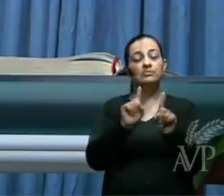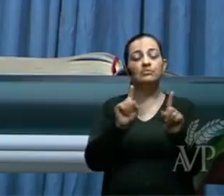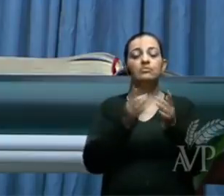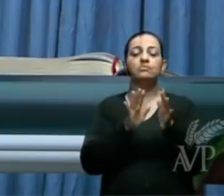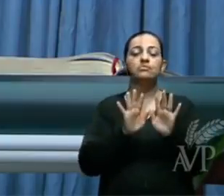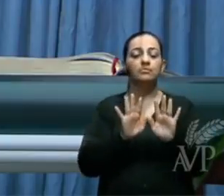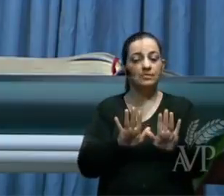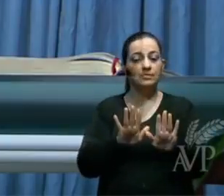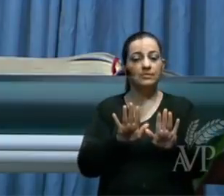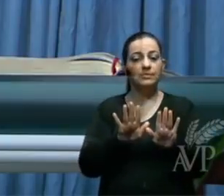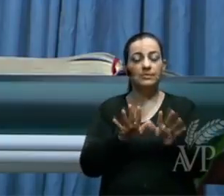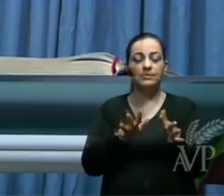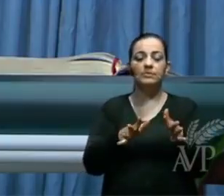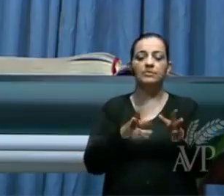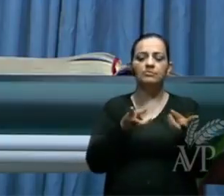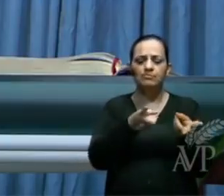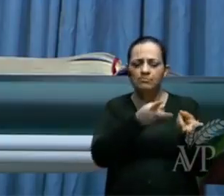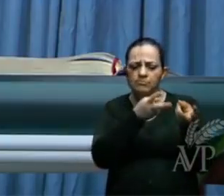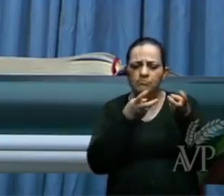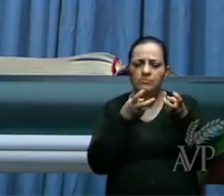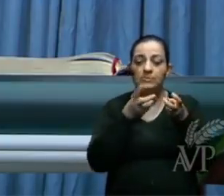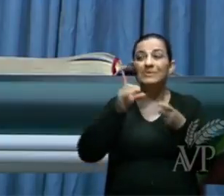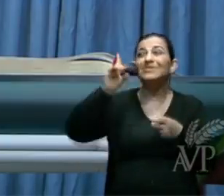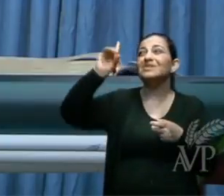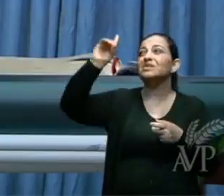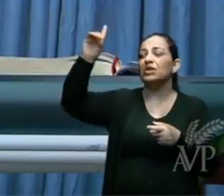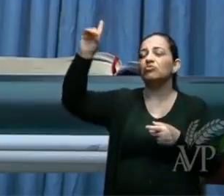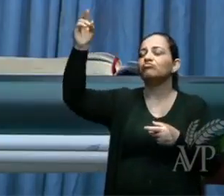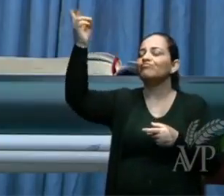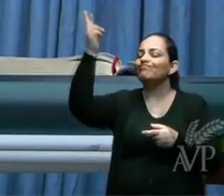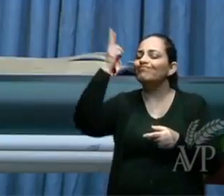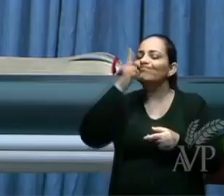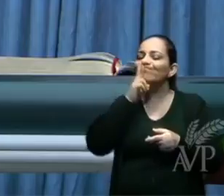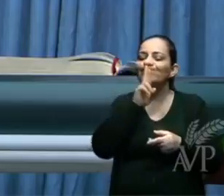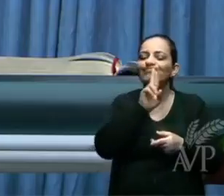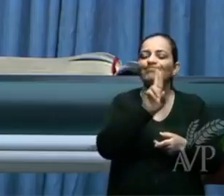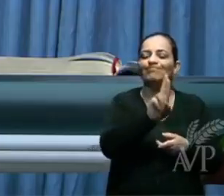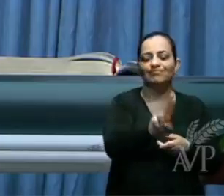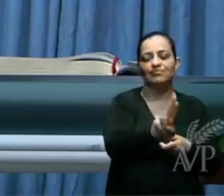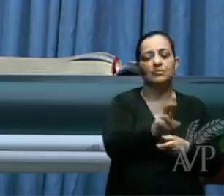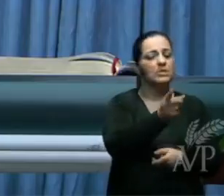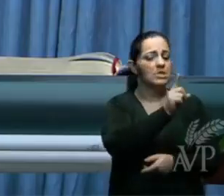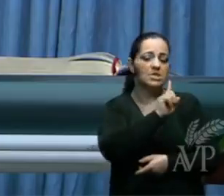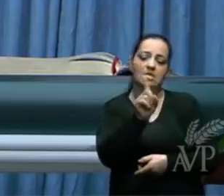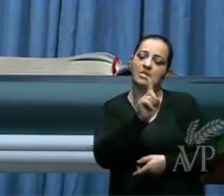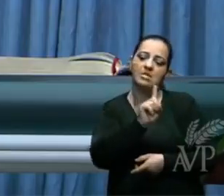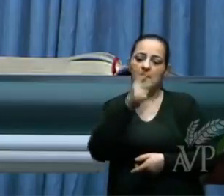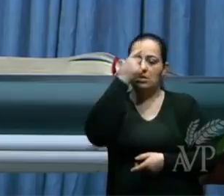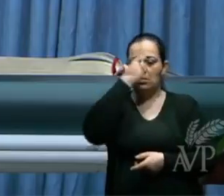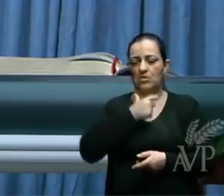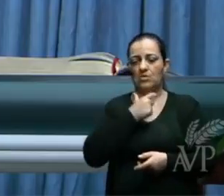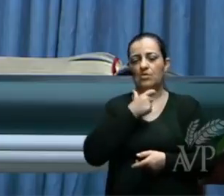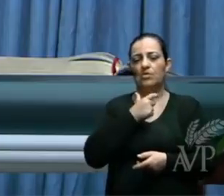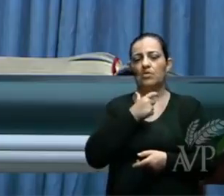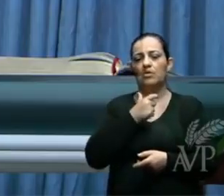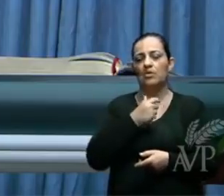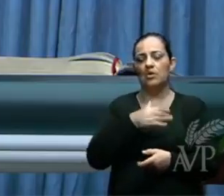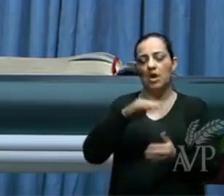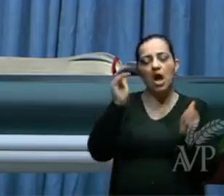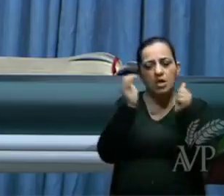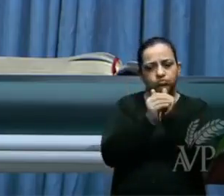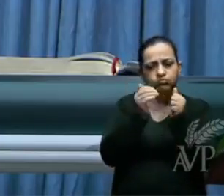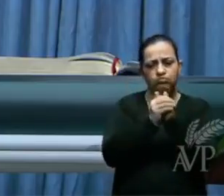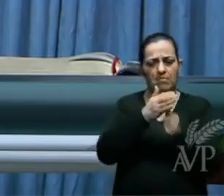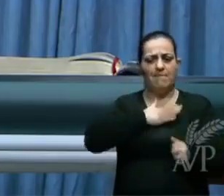observa é deus que responde às orações não é o homem pulando orou por mim eu fui